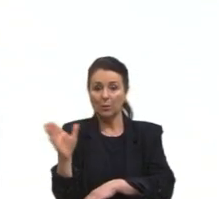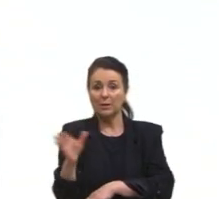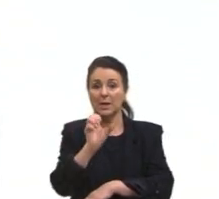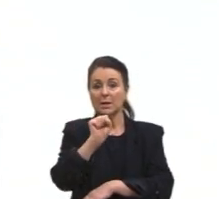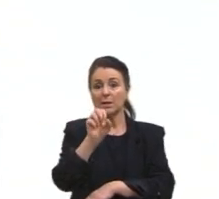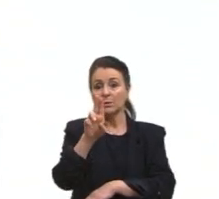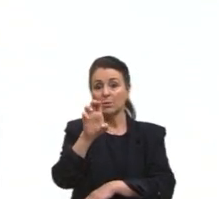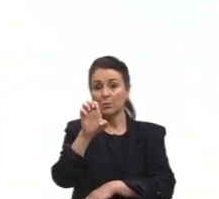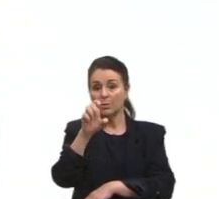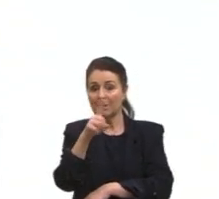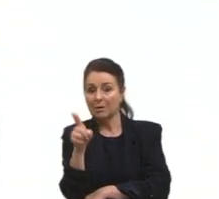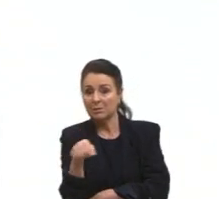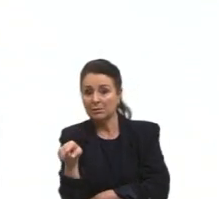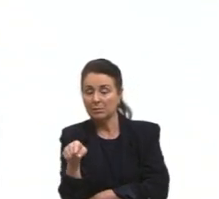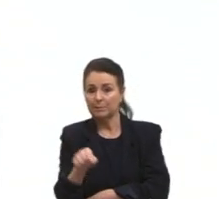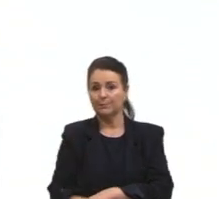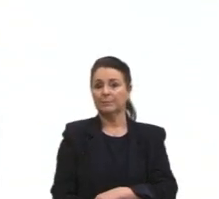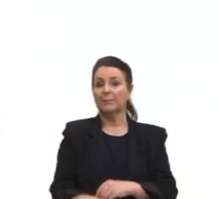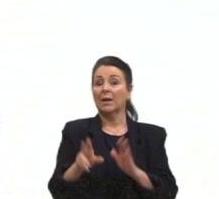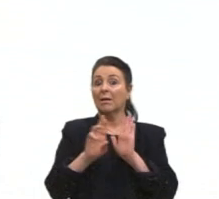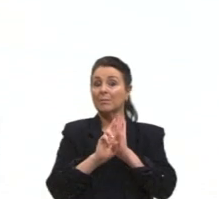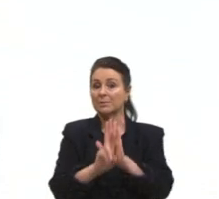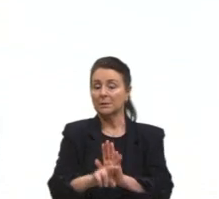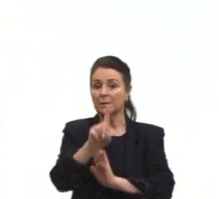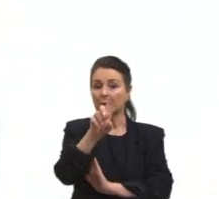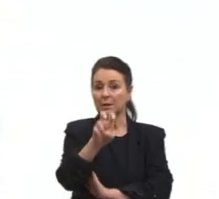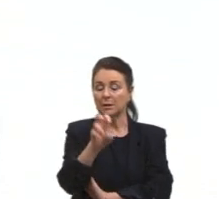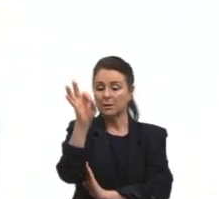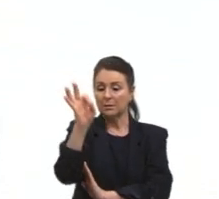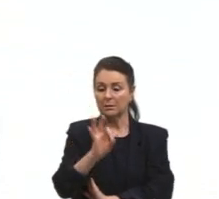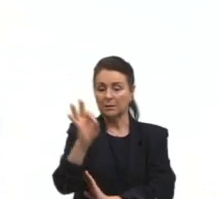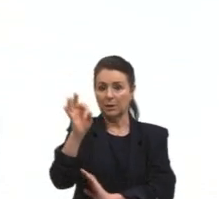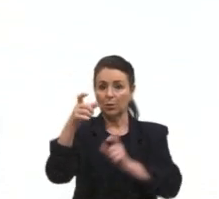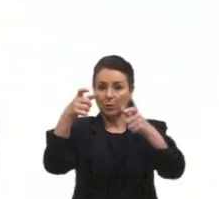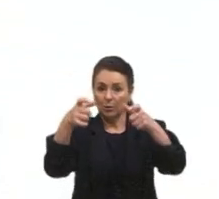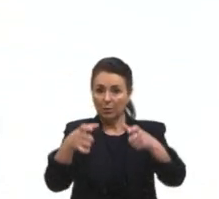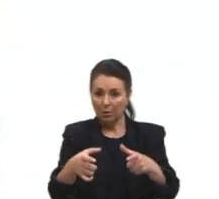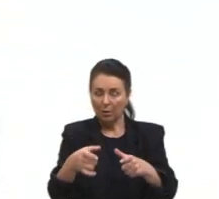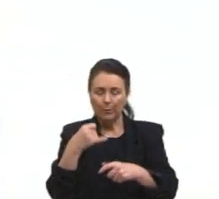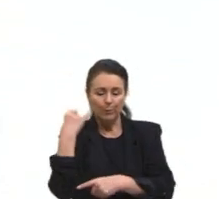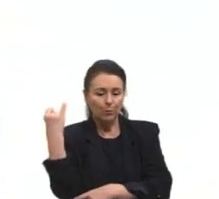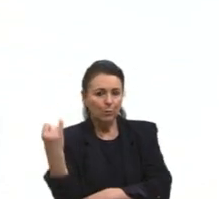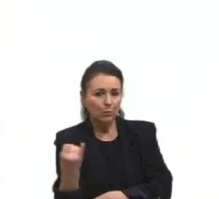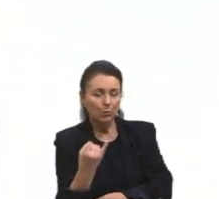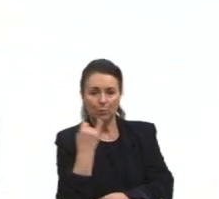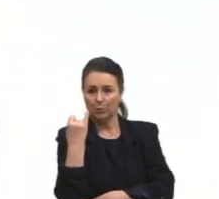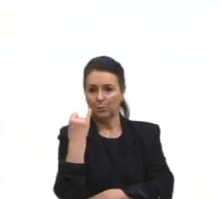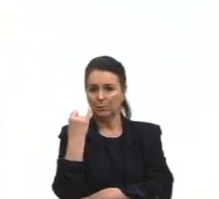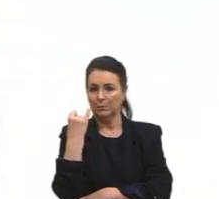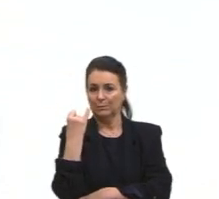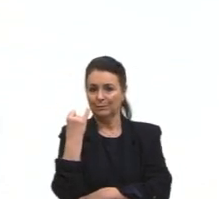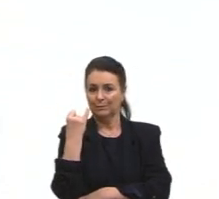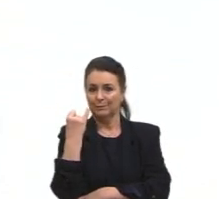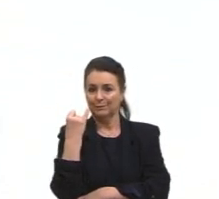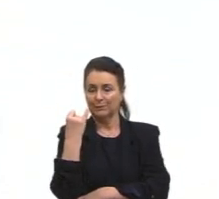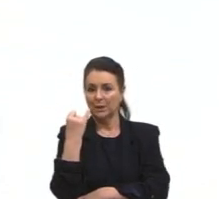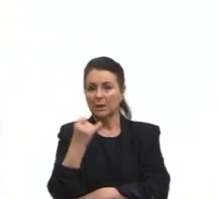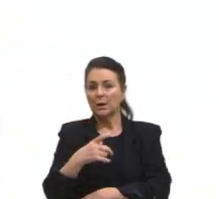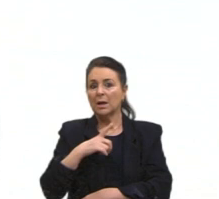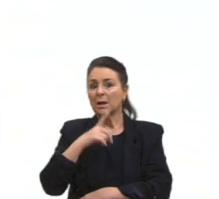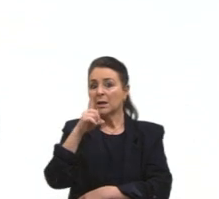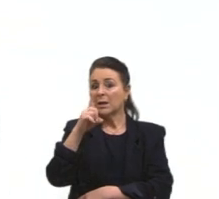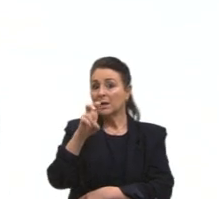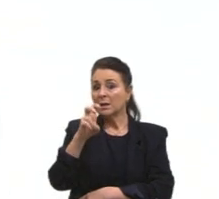representa 15% né o local o trajeto né de